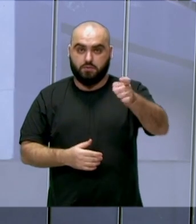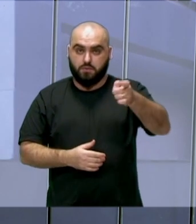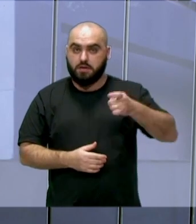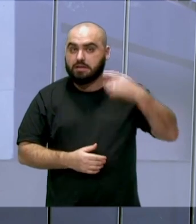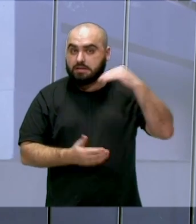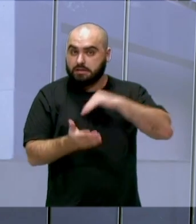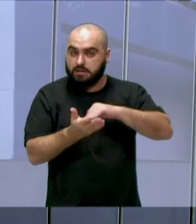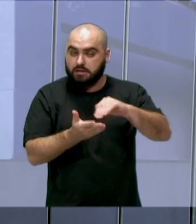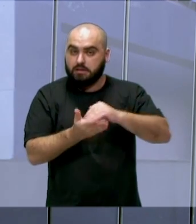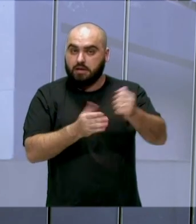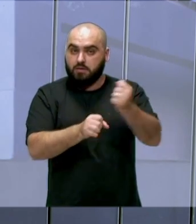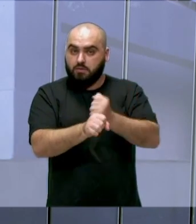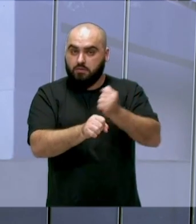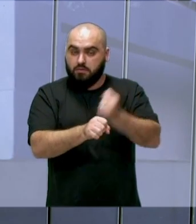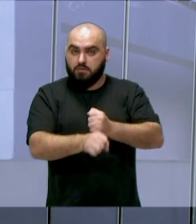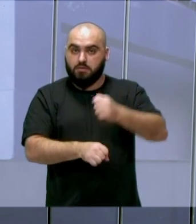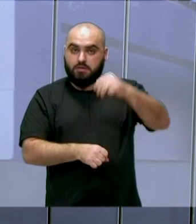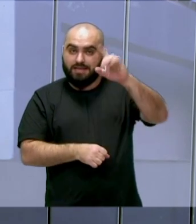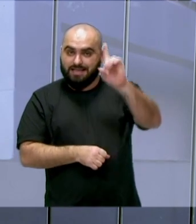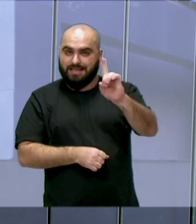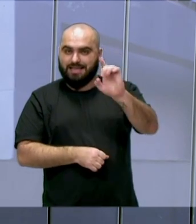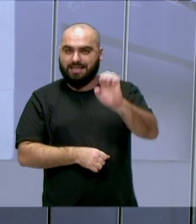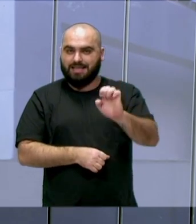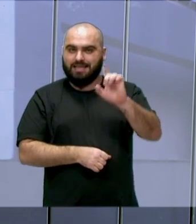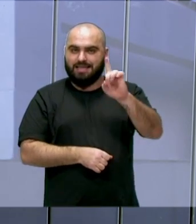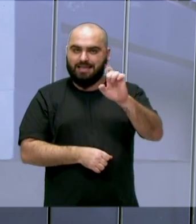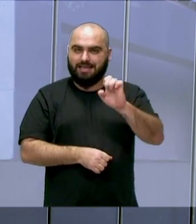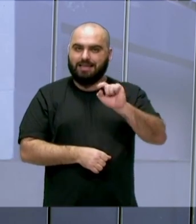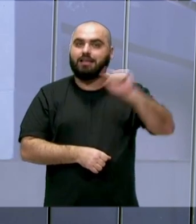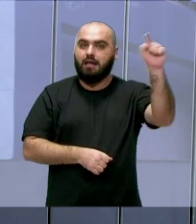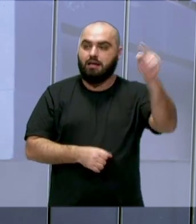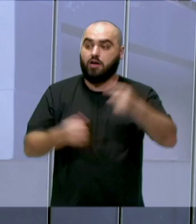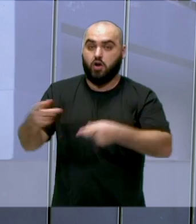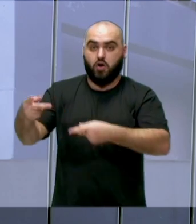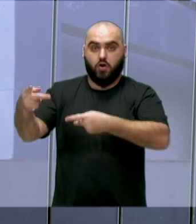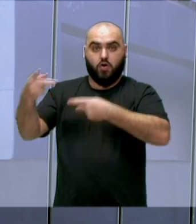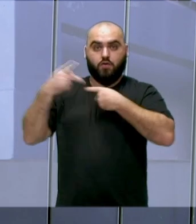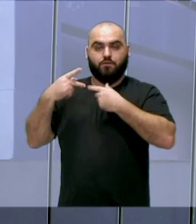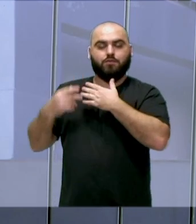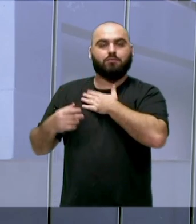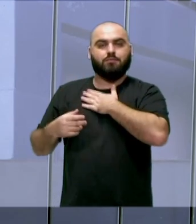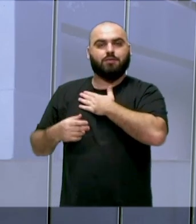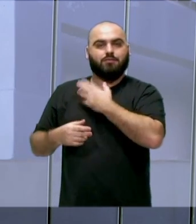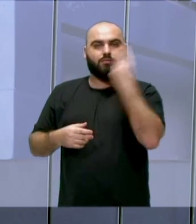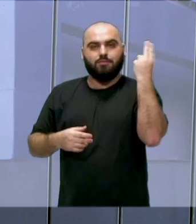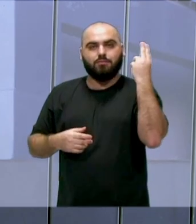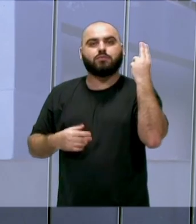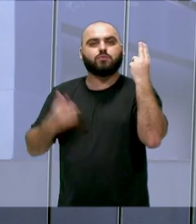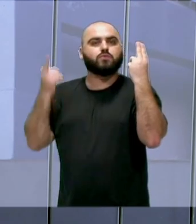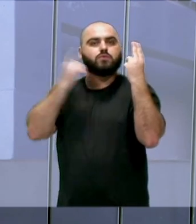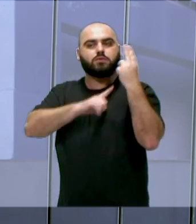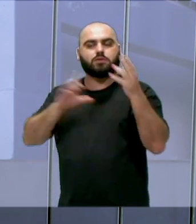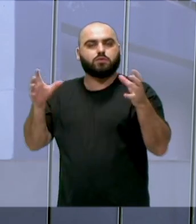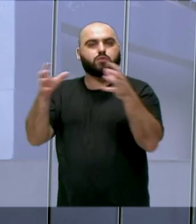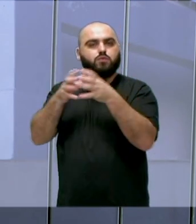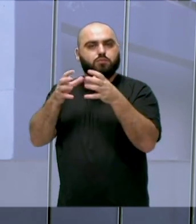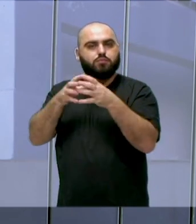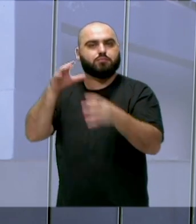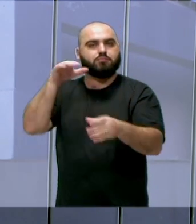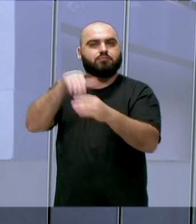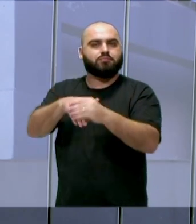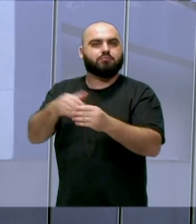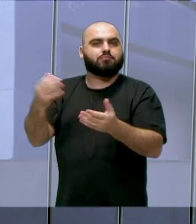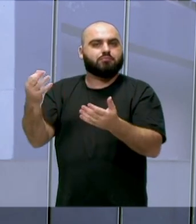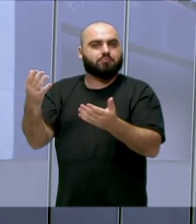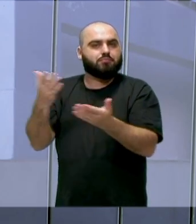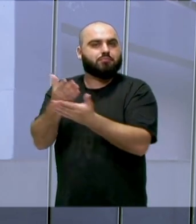ex-secretário de obras, o Márcio Dedé, né, que fez o convite nas eleições passadas para compor esse grupo. Eu acredito